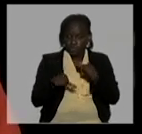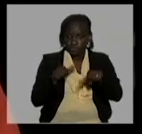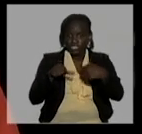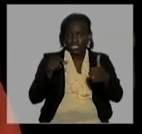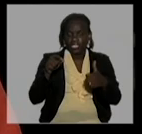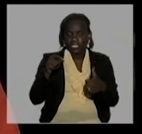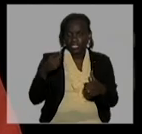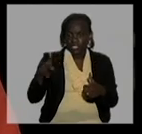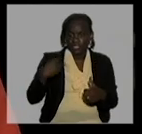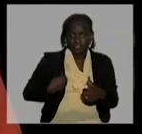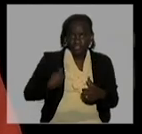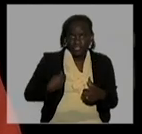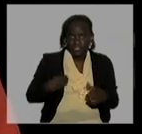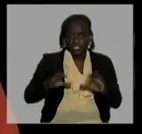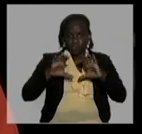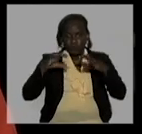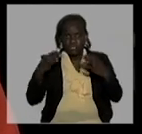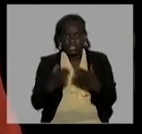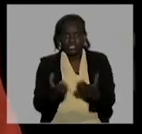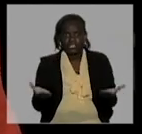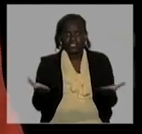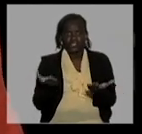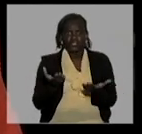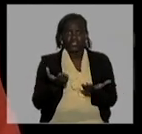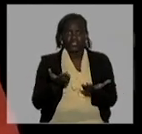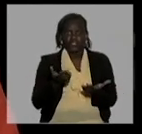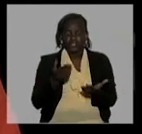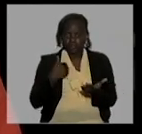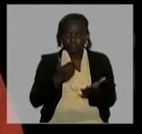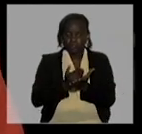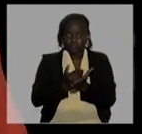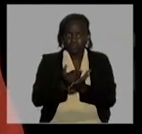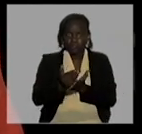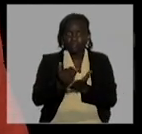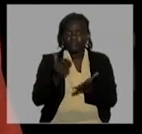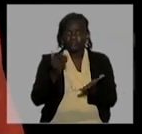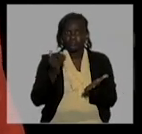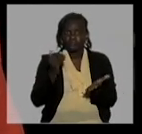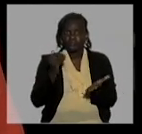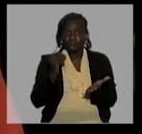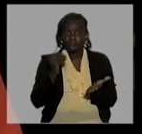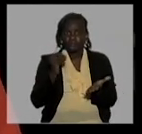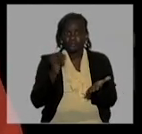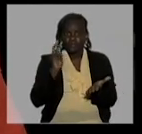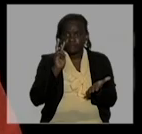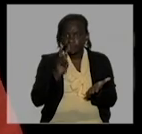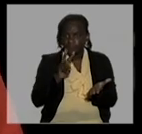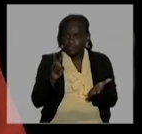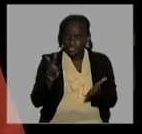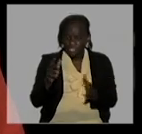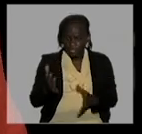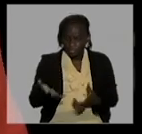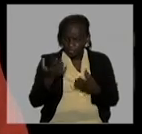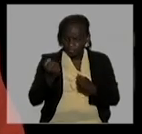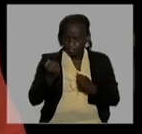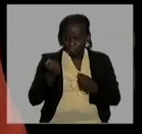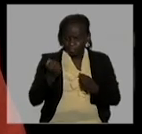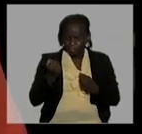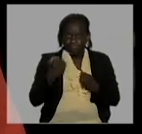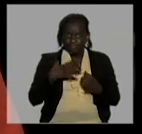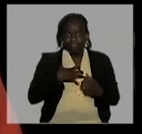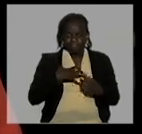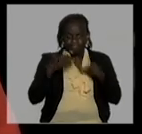podia transformar uma situação, uma comunidade, eu comecei a pegar naquela